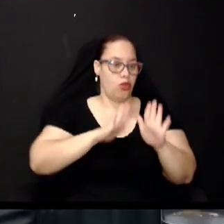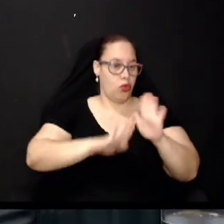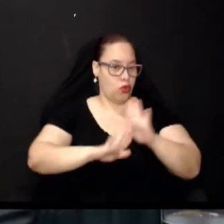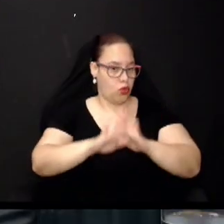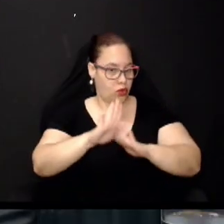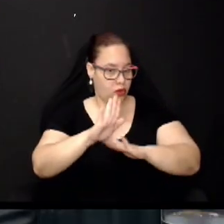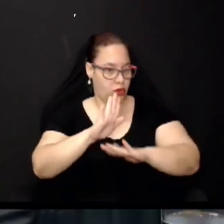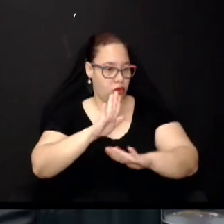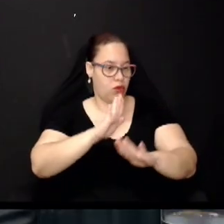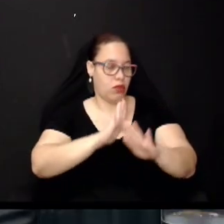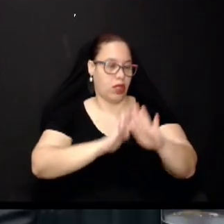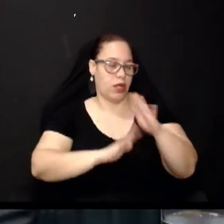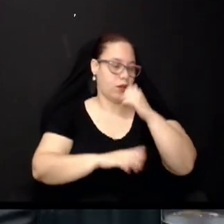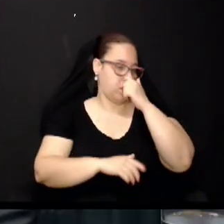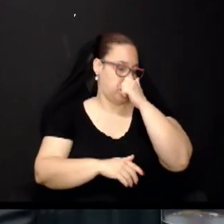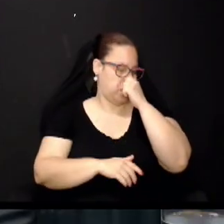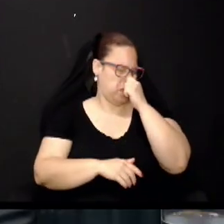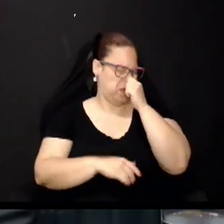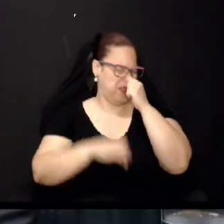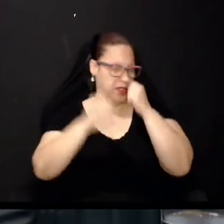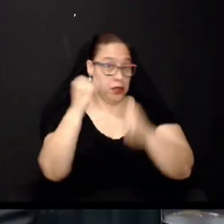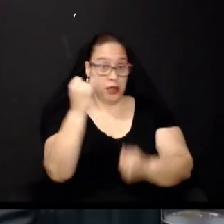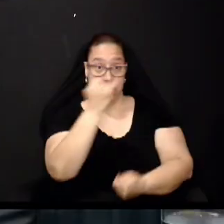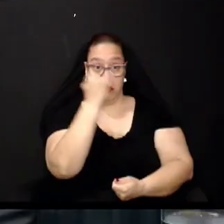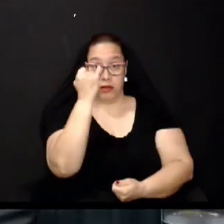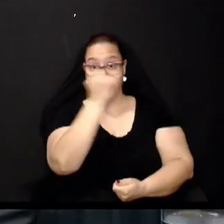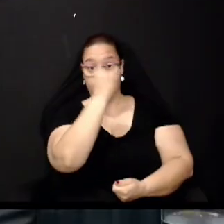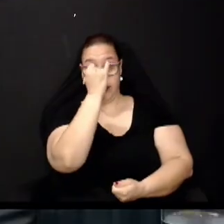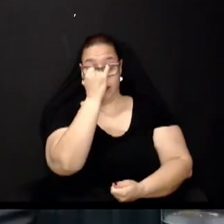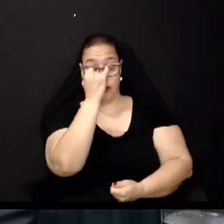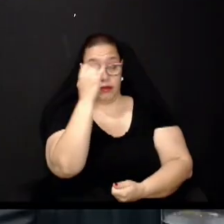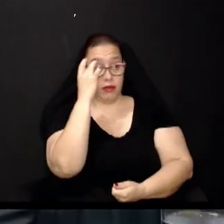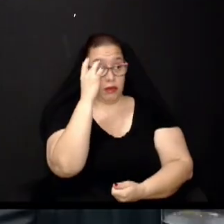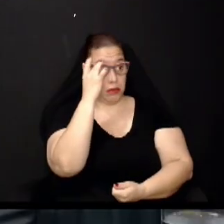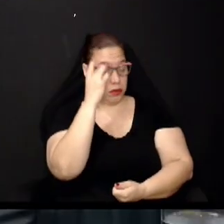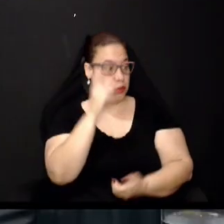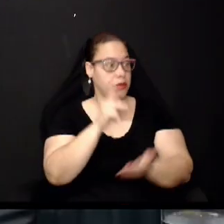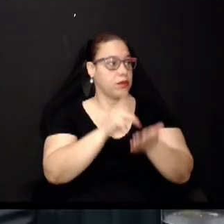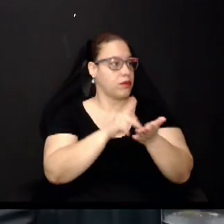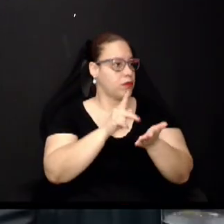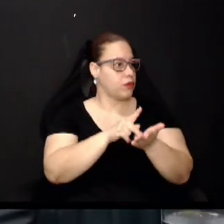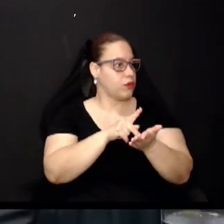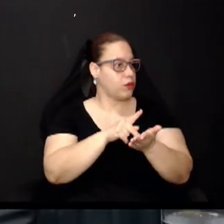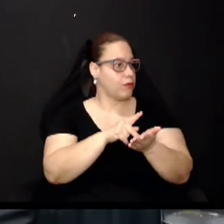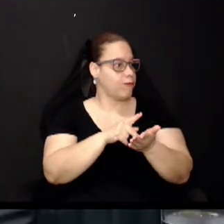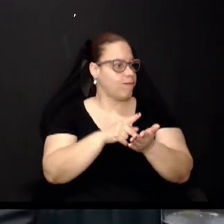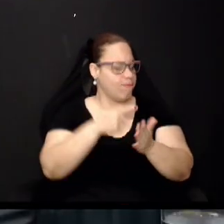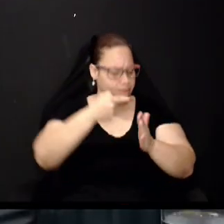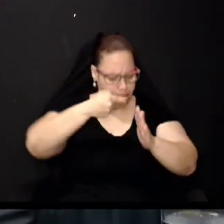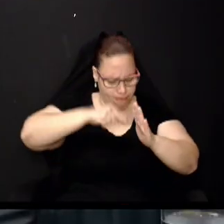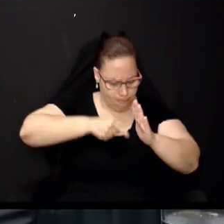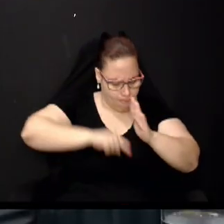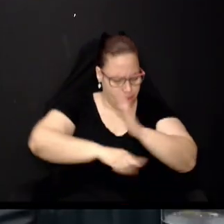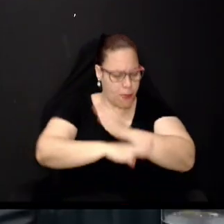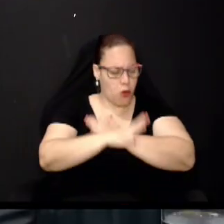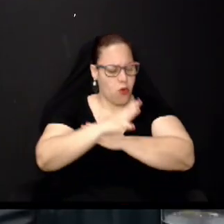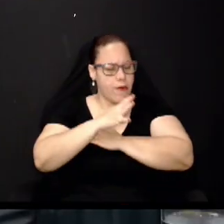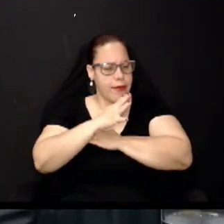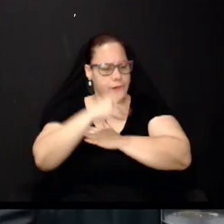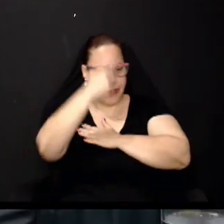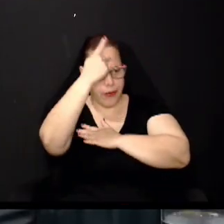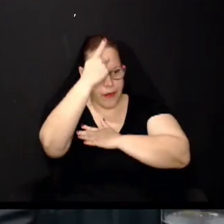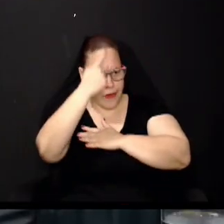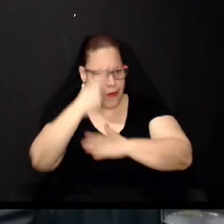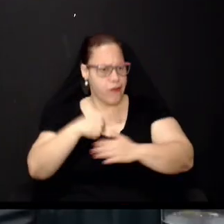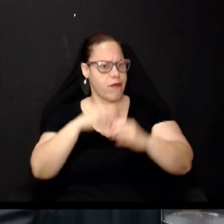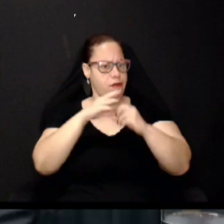autocuidado, que é tão importante que realmente haja um mergulho interno, né? Um mergulho dentro de si para que